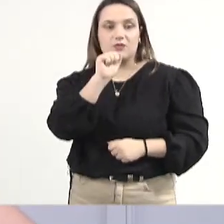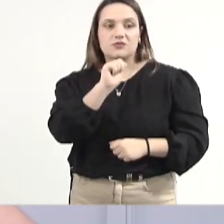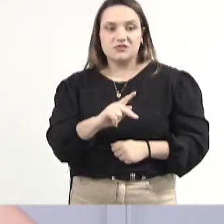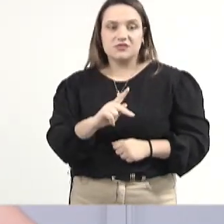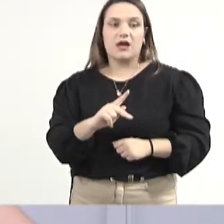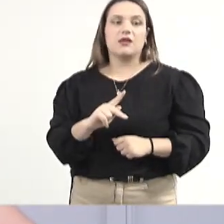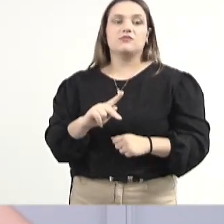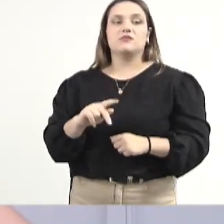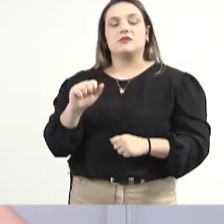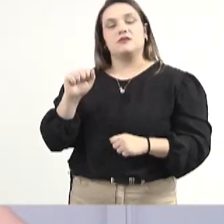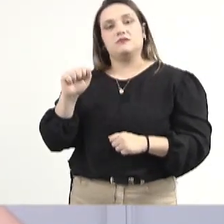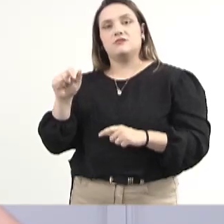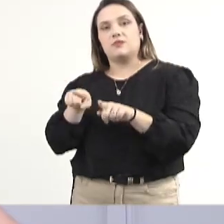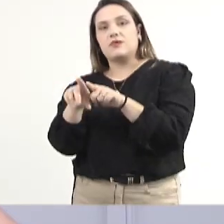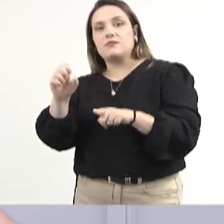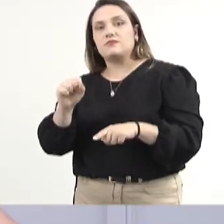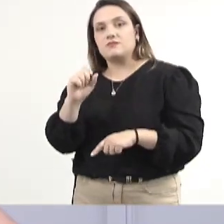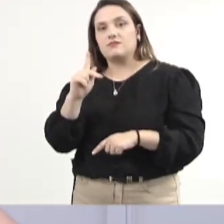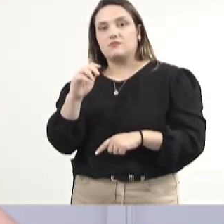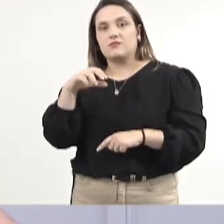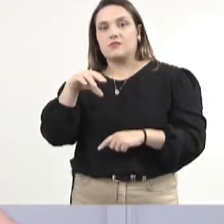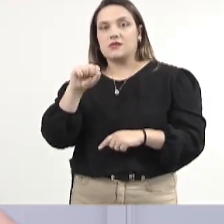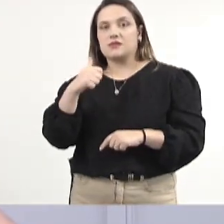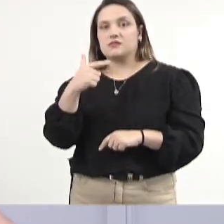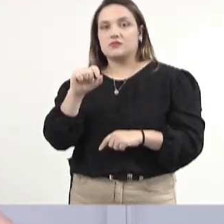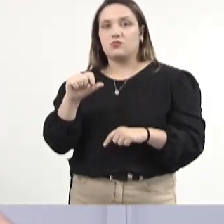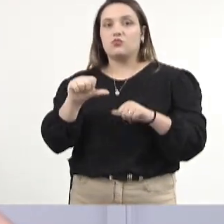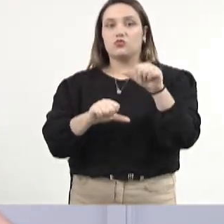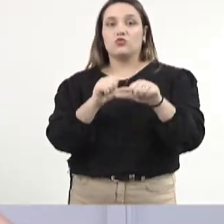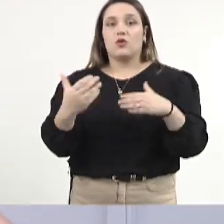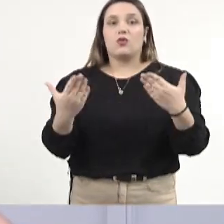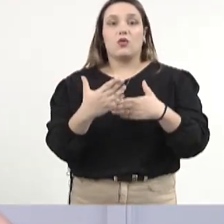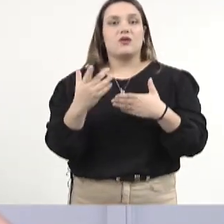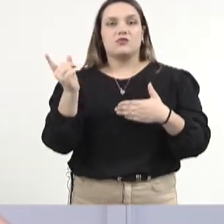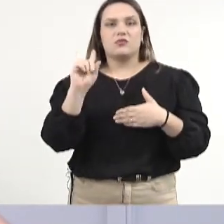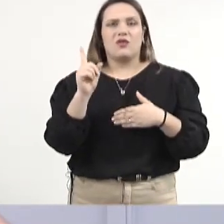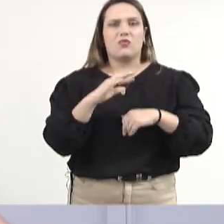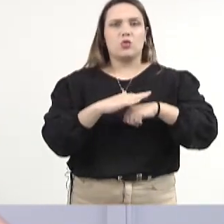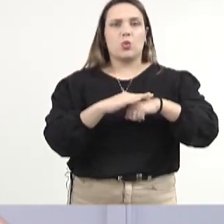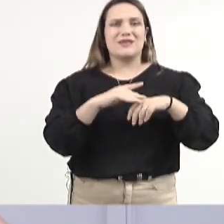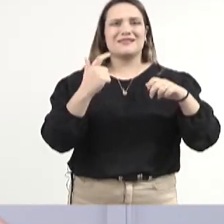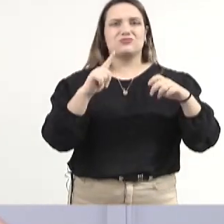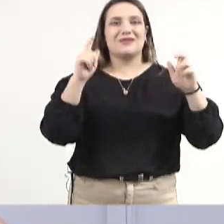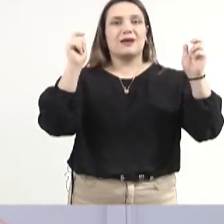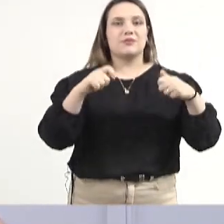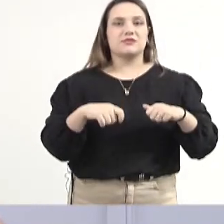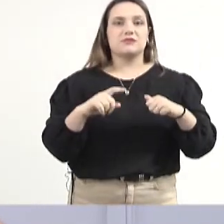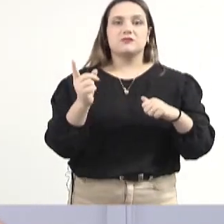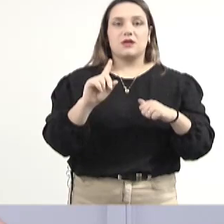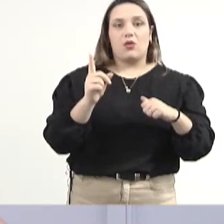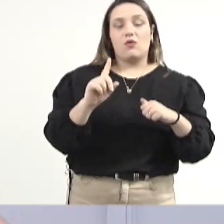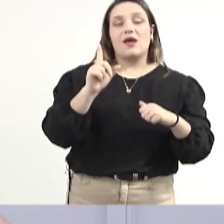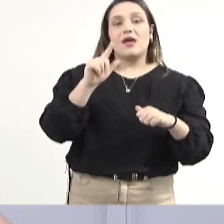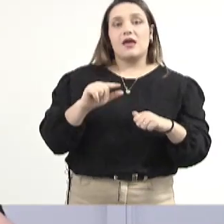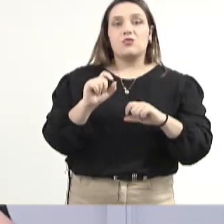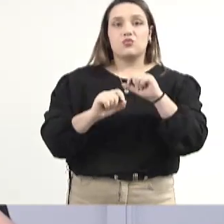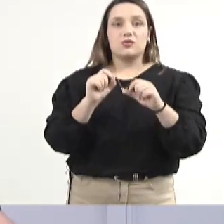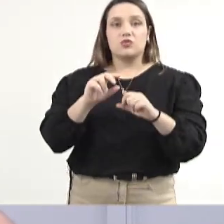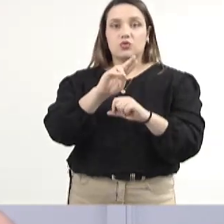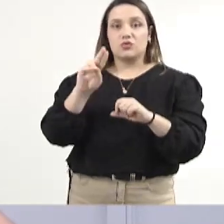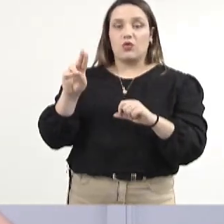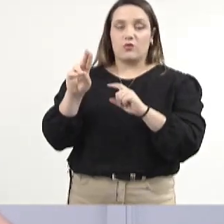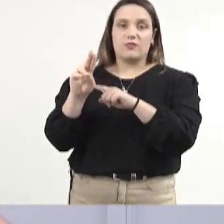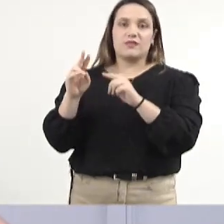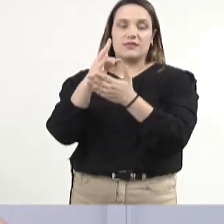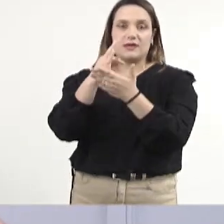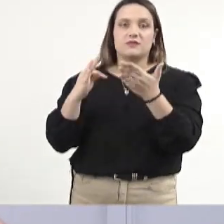civis, é que o texto fosse modificado em relação a doenças incapacitantes. O texto aprovado para os civis e também que agora